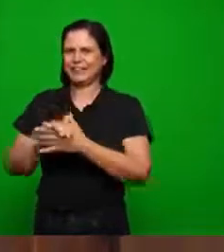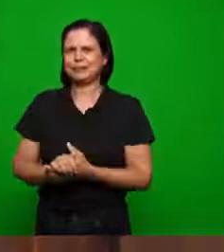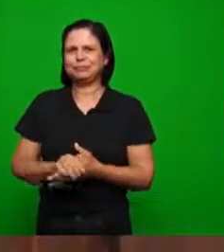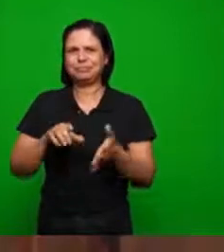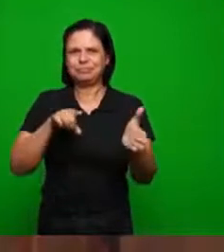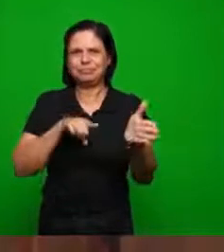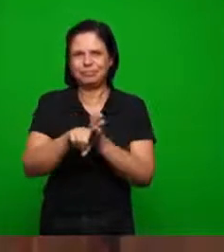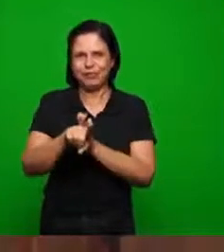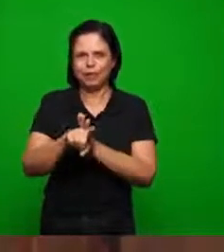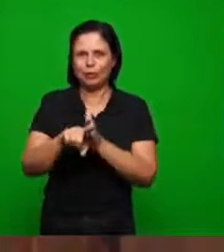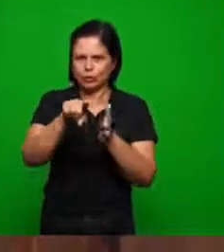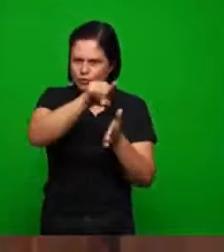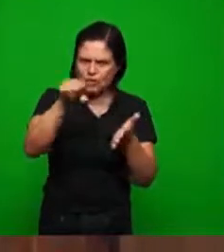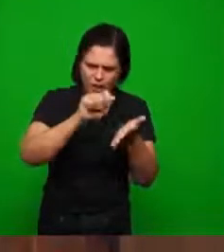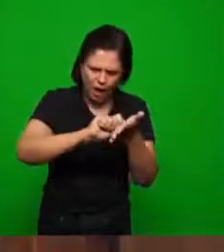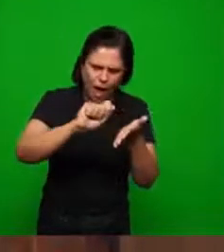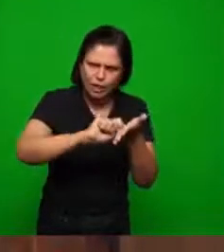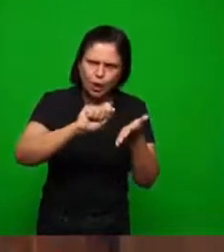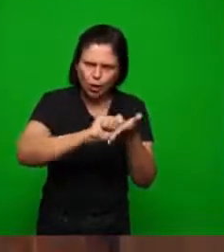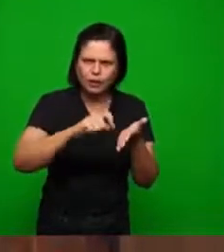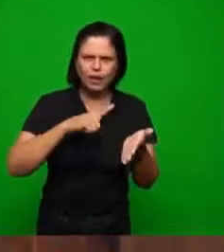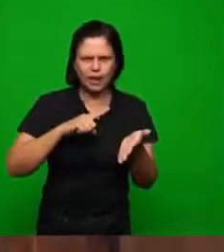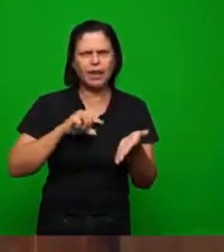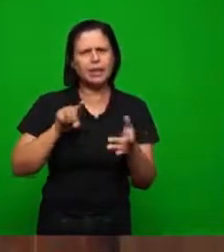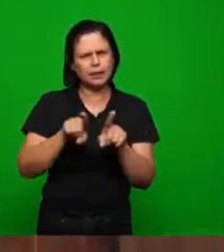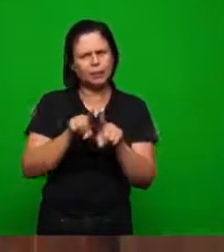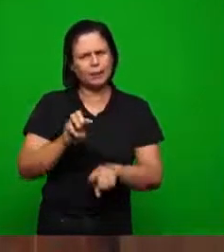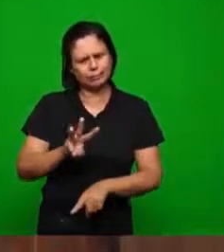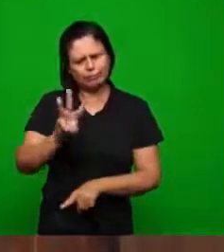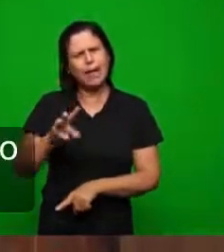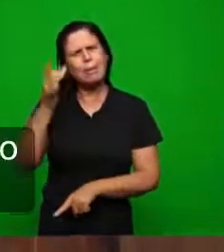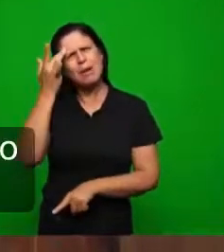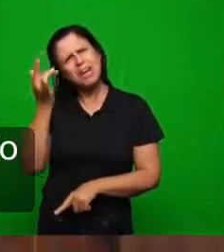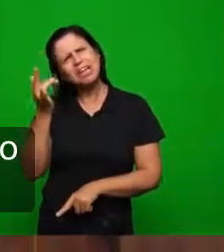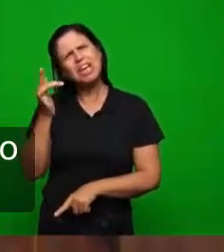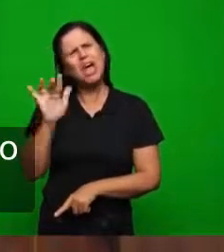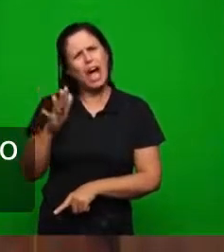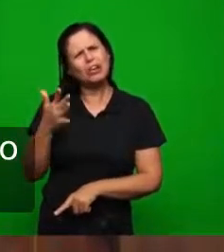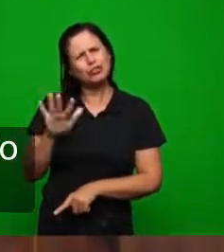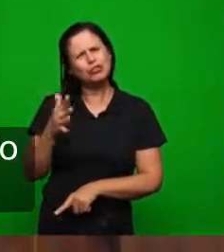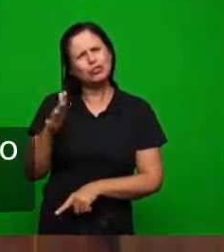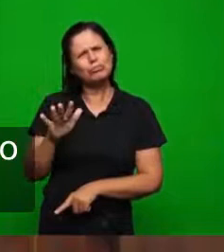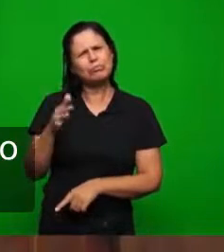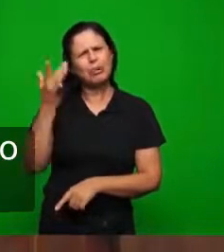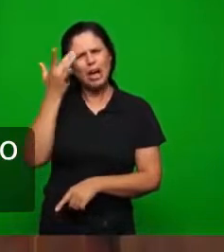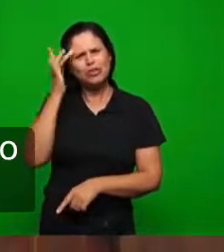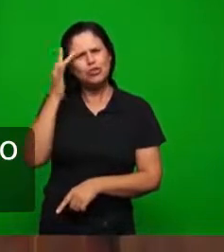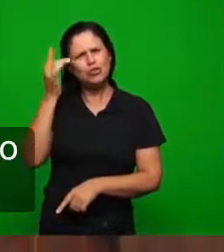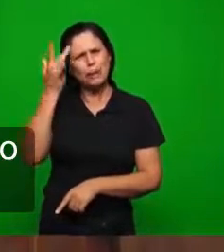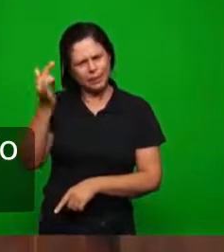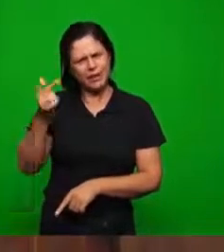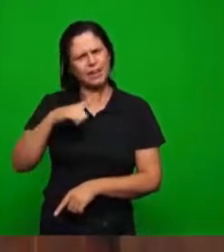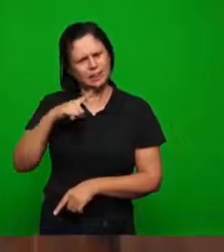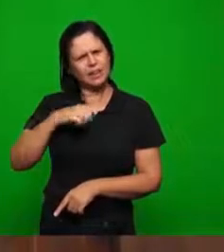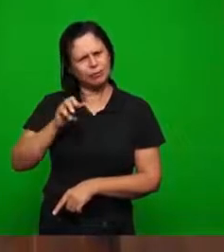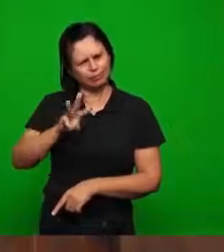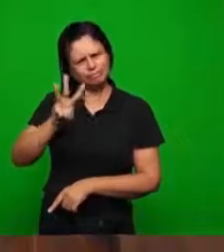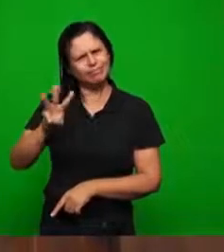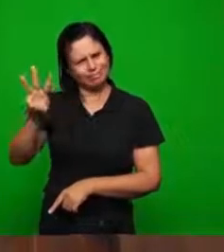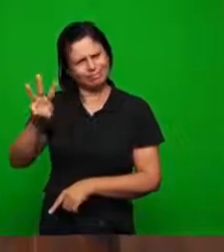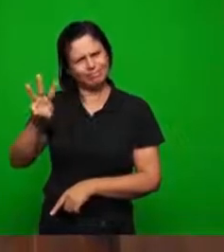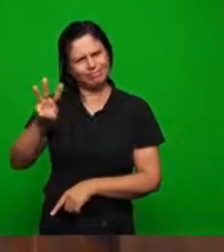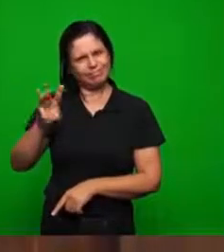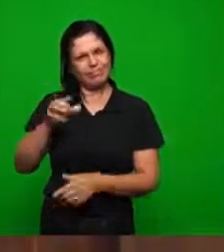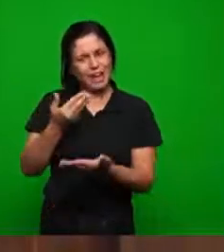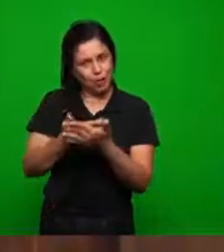a pergunta, os irmãos vão anotar, vai ser publicada naturalmente amanhã no nosso site, e os irmãos então vão ter acesso a essa pergunta para